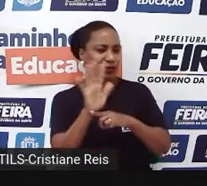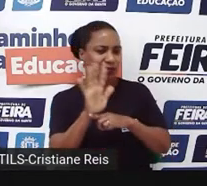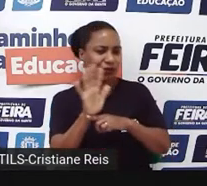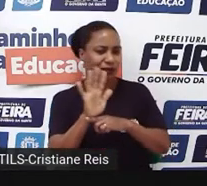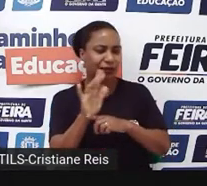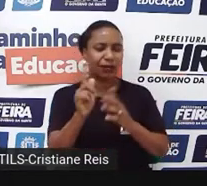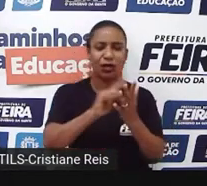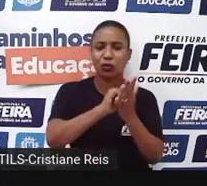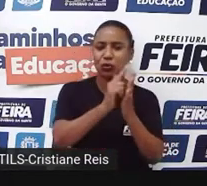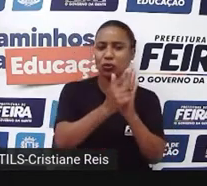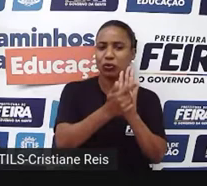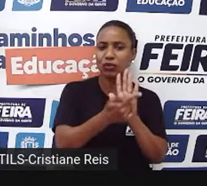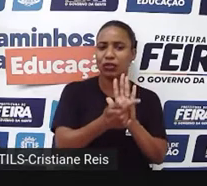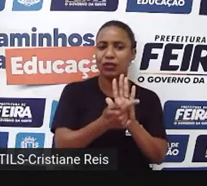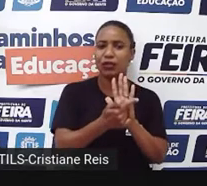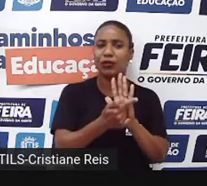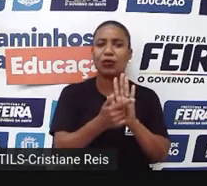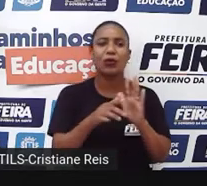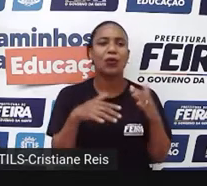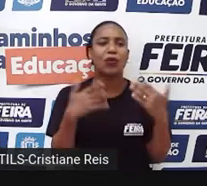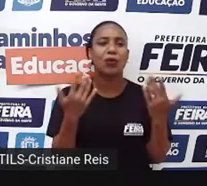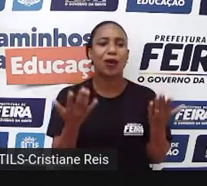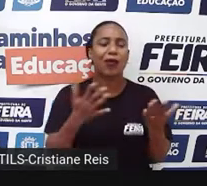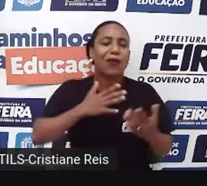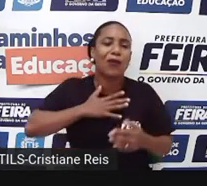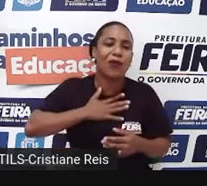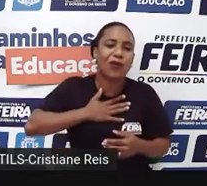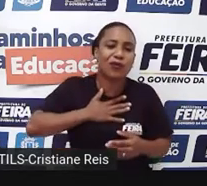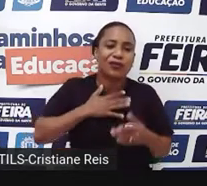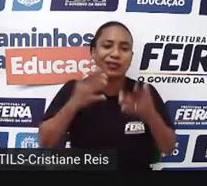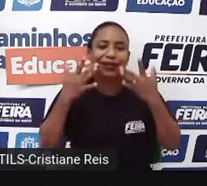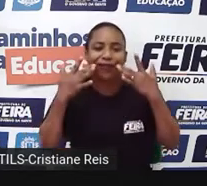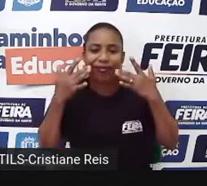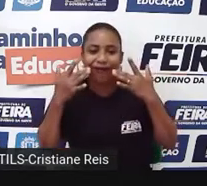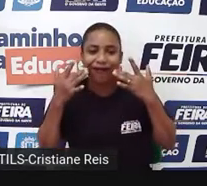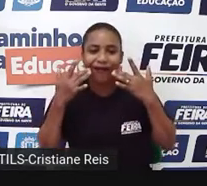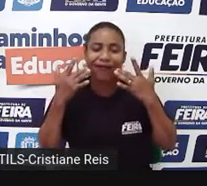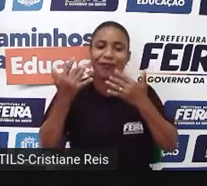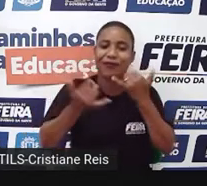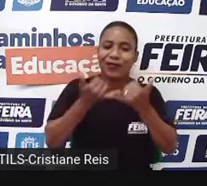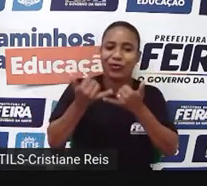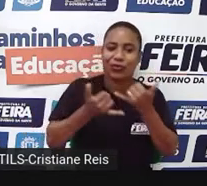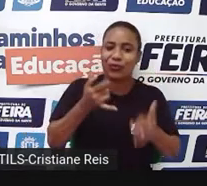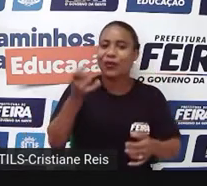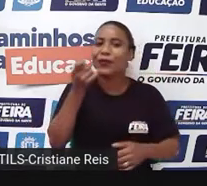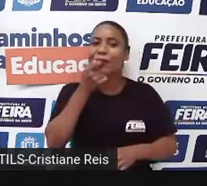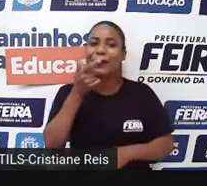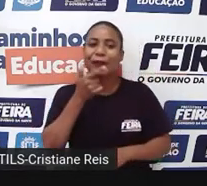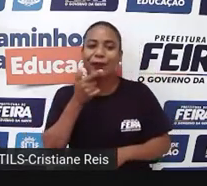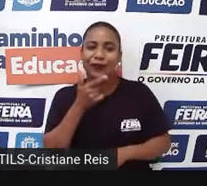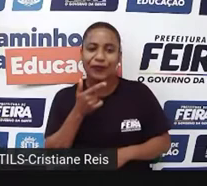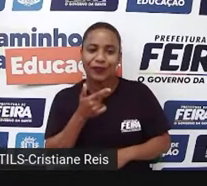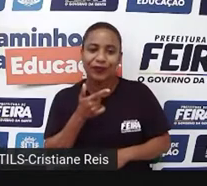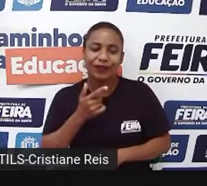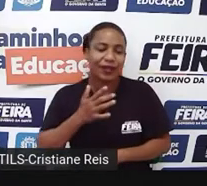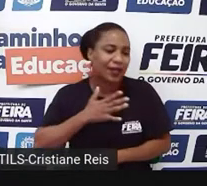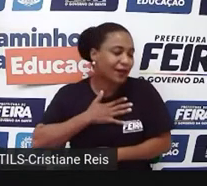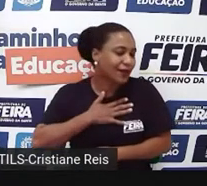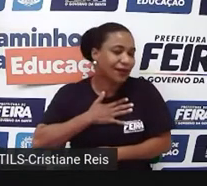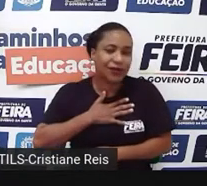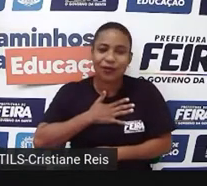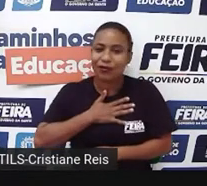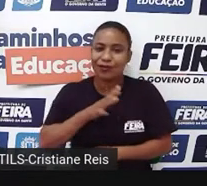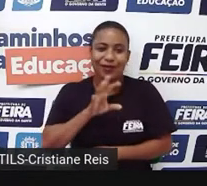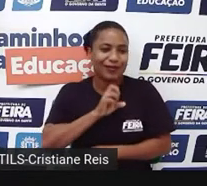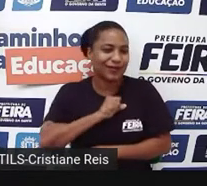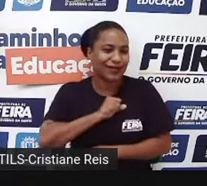de filme você gosta? Drama, aventura, comédia? Eu sou apaixonada